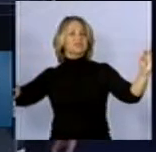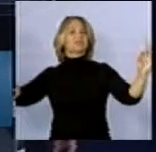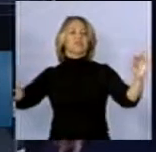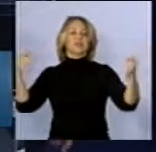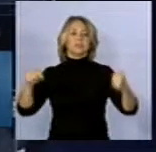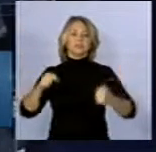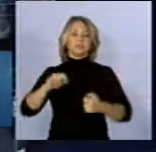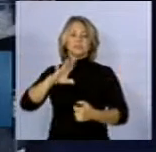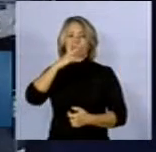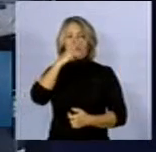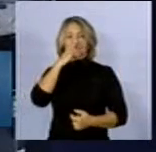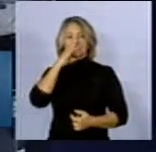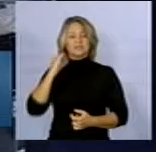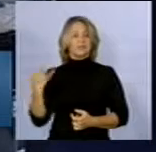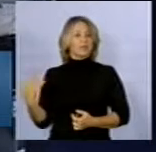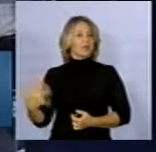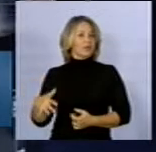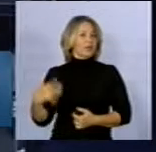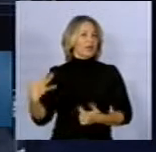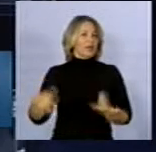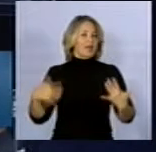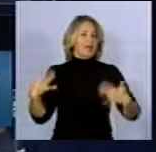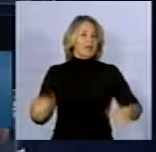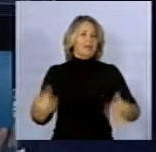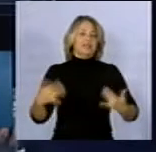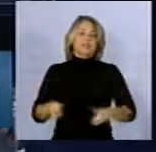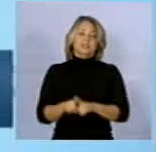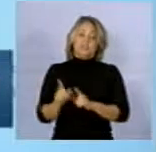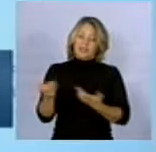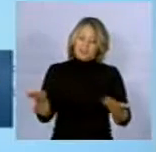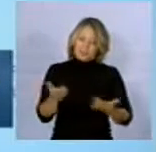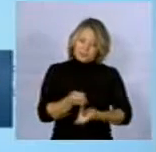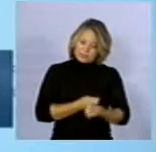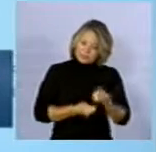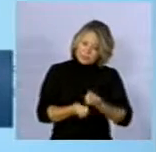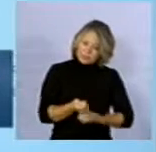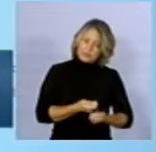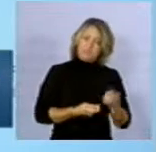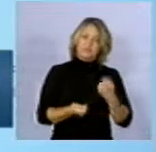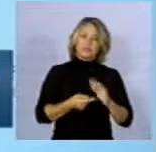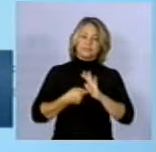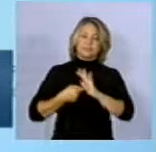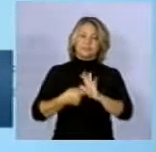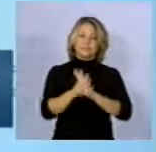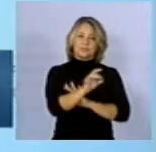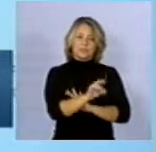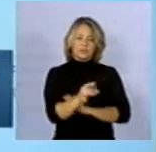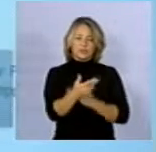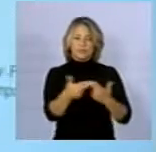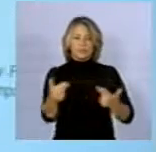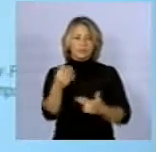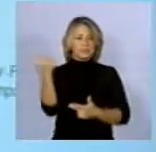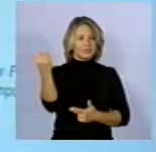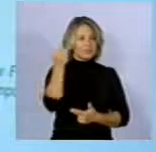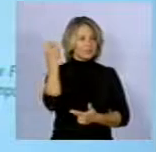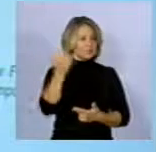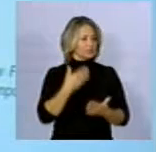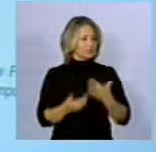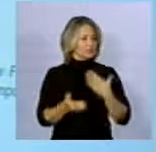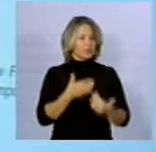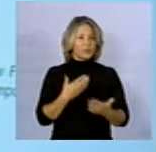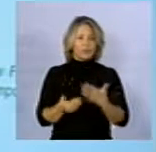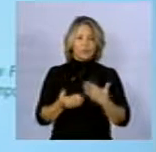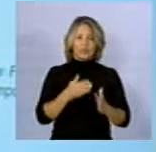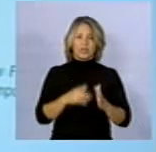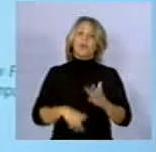muito caras. Vamos agora ao aspecto econômico, que constitui uma parte essencial de qualquer